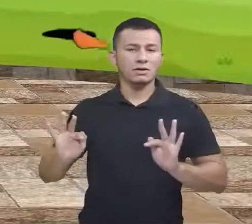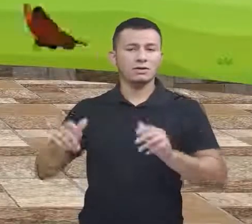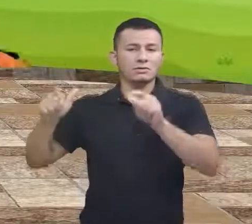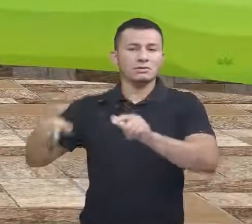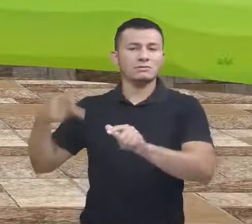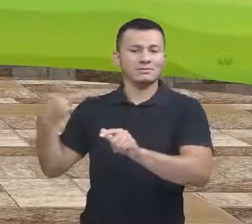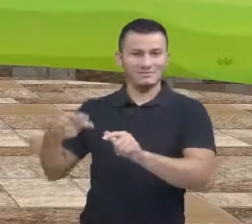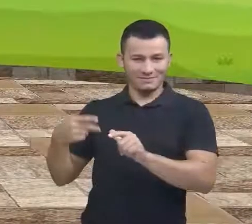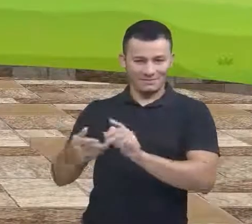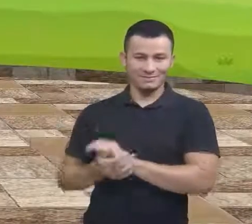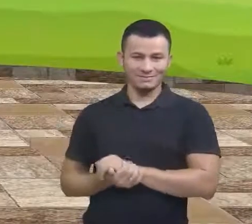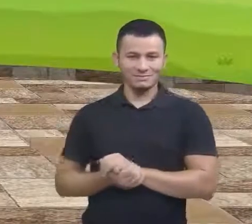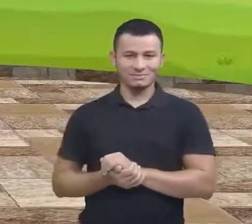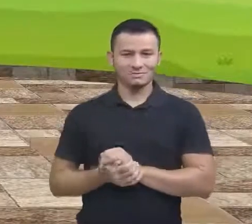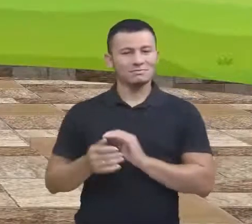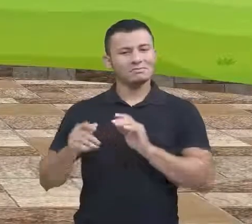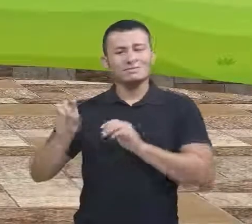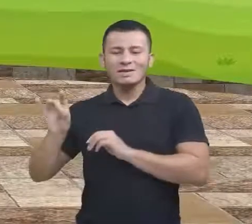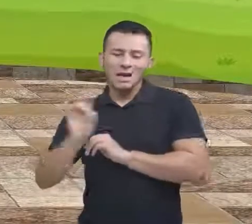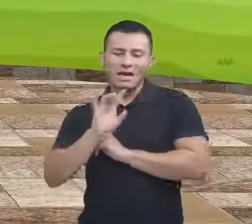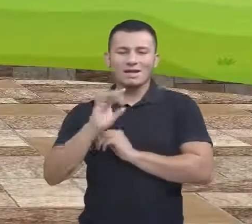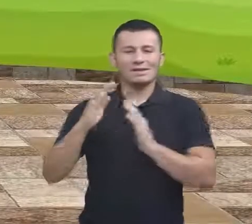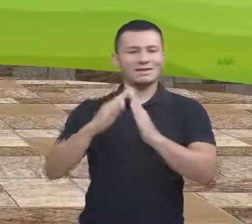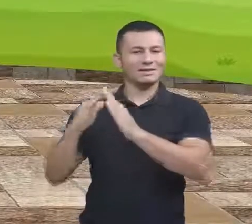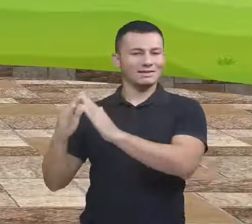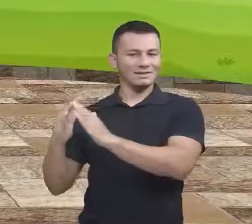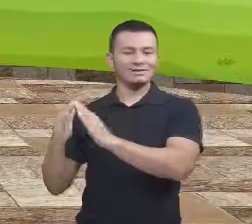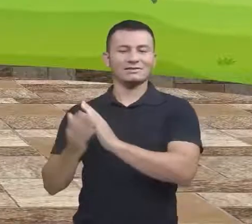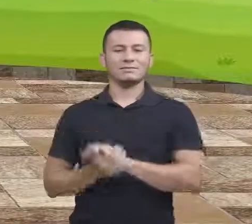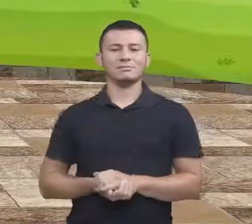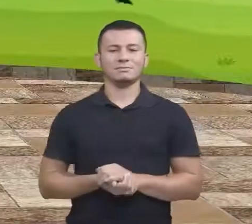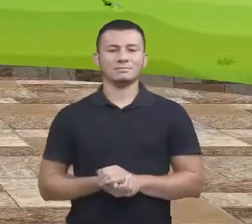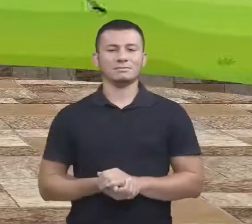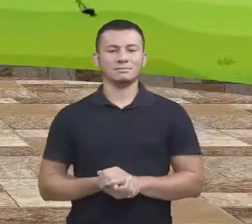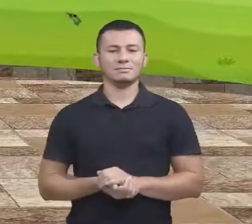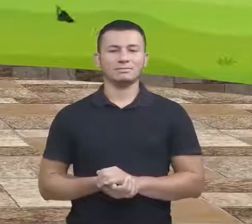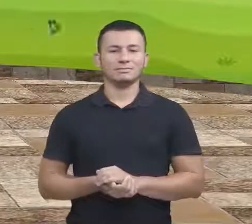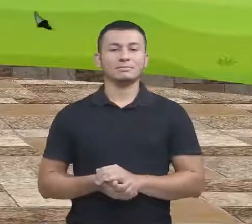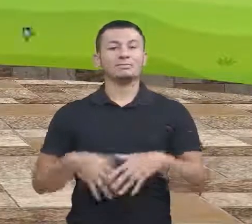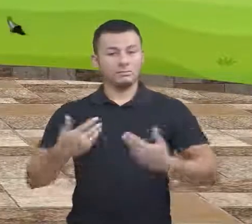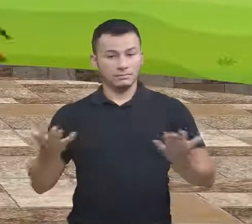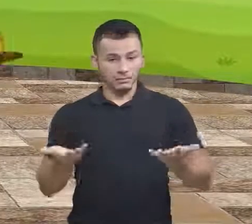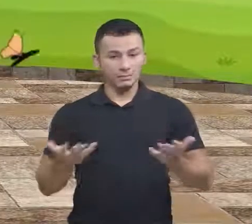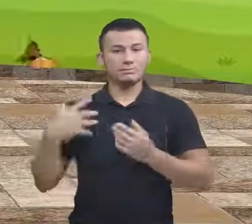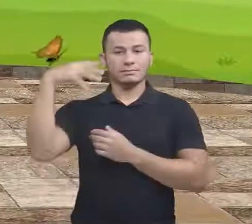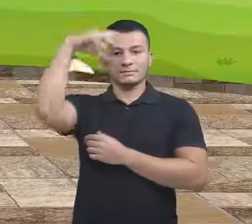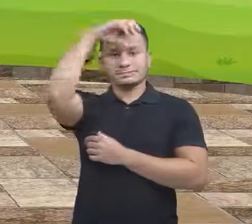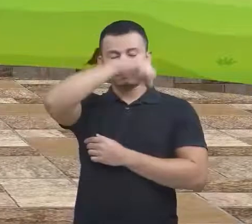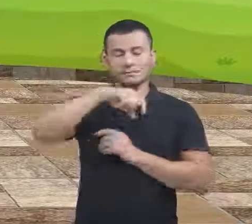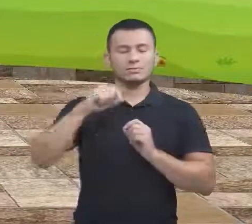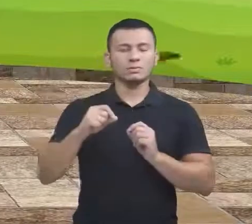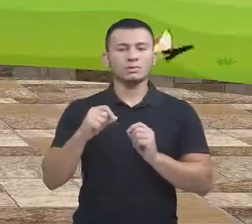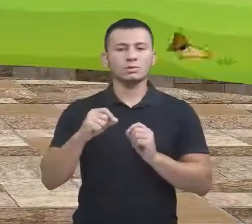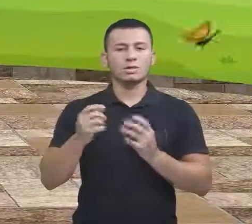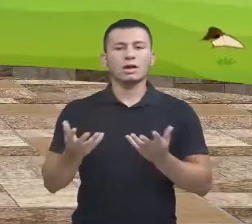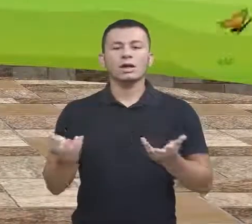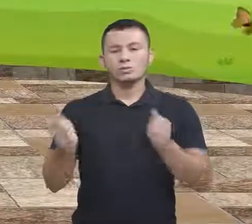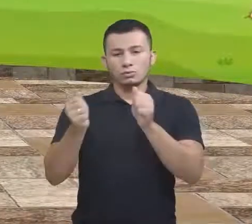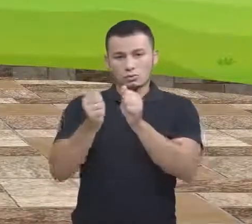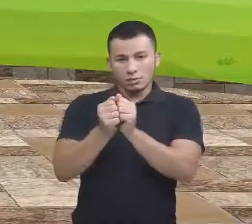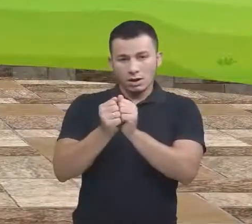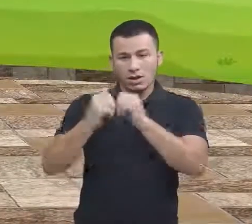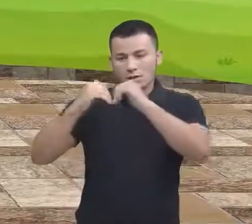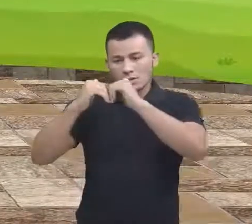local todos nas suas casinhas agora nós vamos aprender a compor e